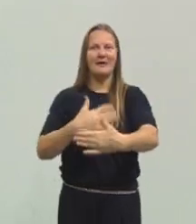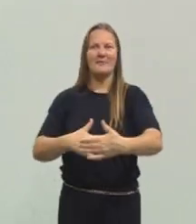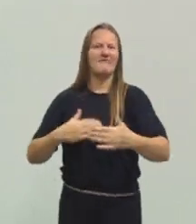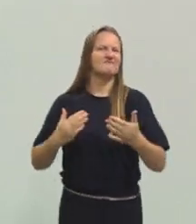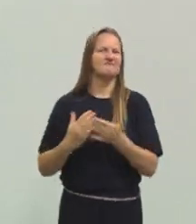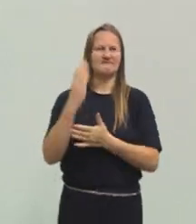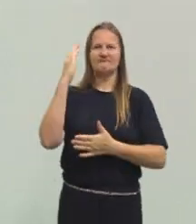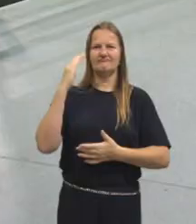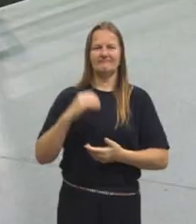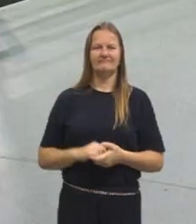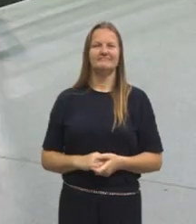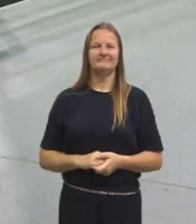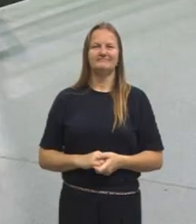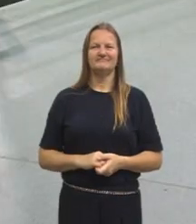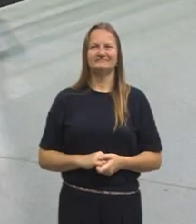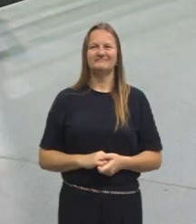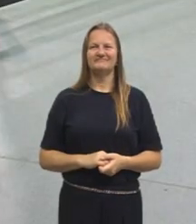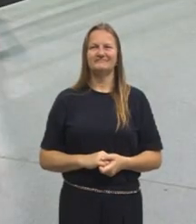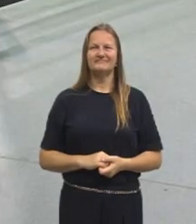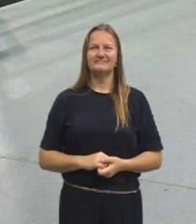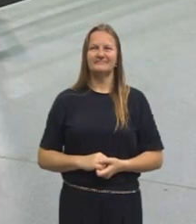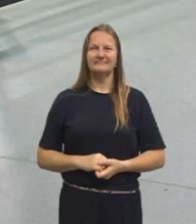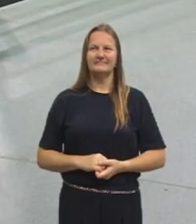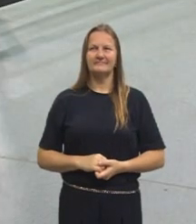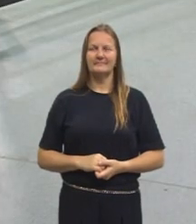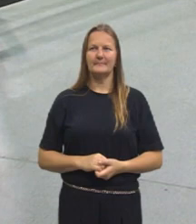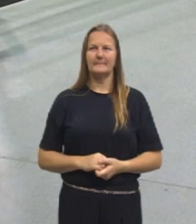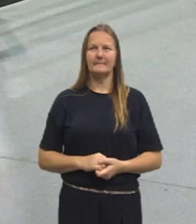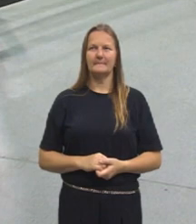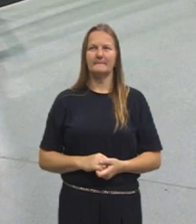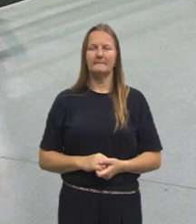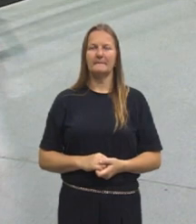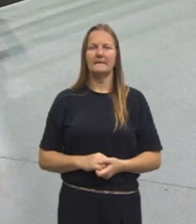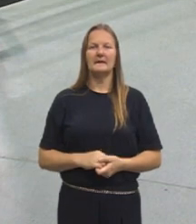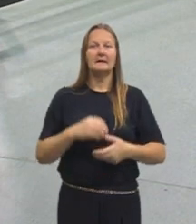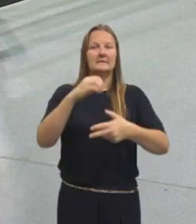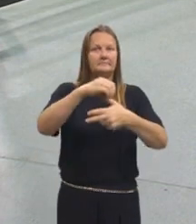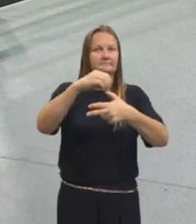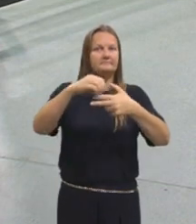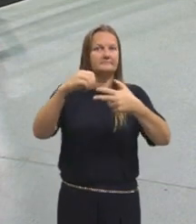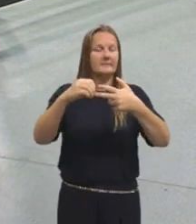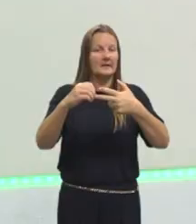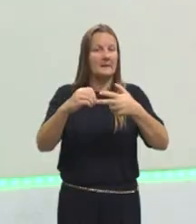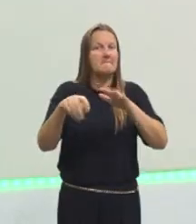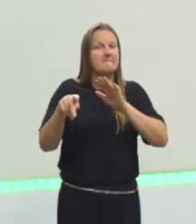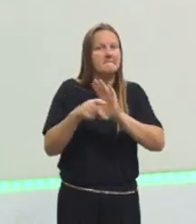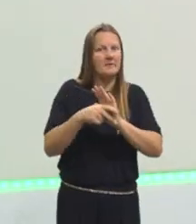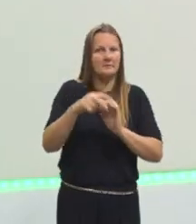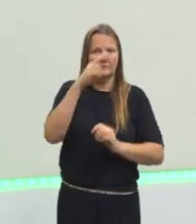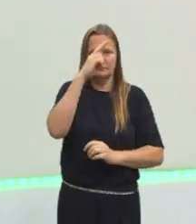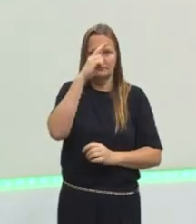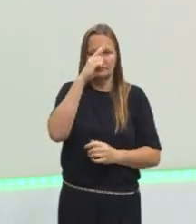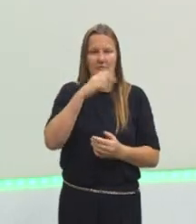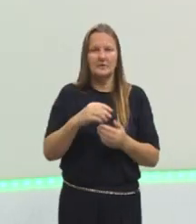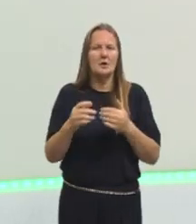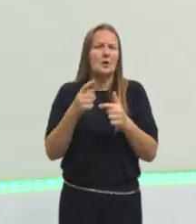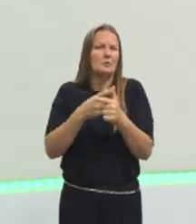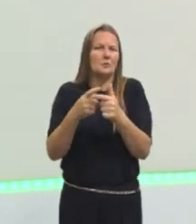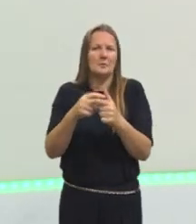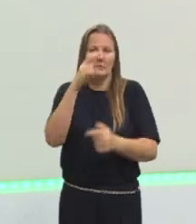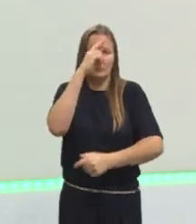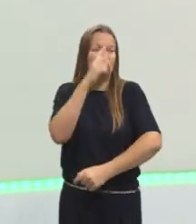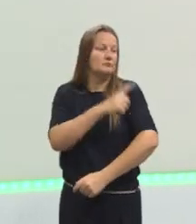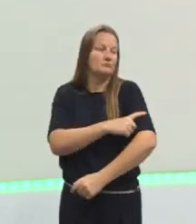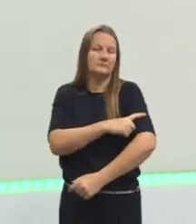não rola né professor não rola e como é o Exame Nacional do Ensino Médio é claro que não tinha problema nenhum cair conteúdo